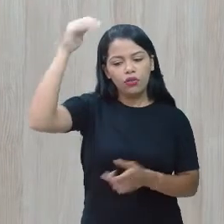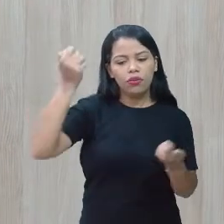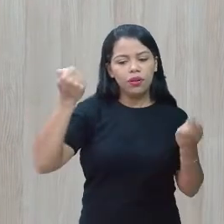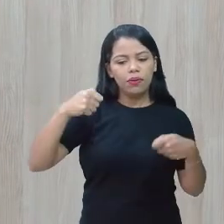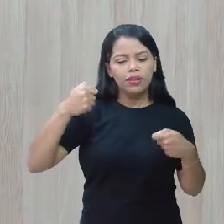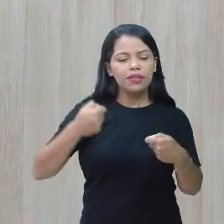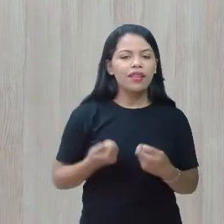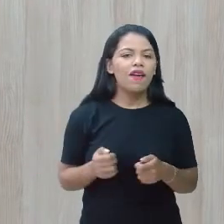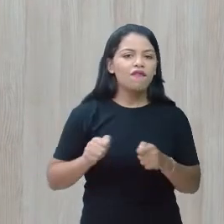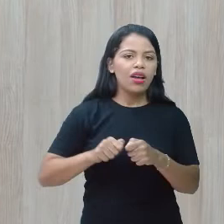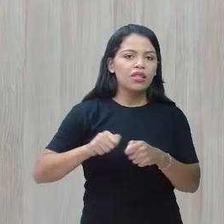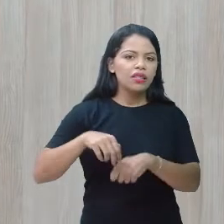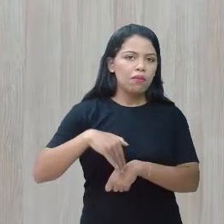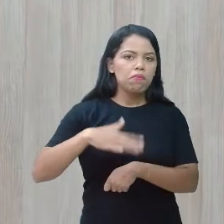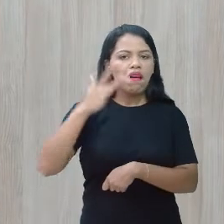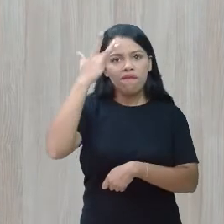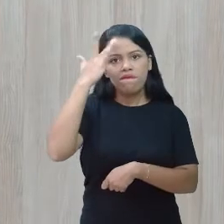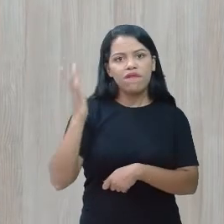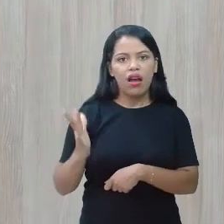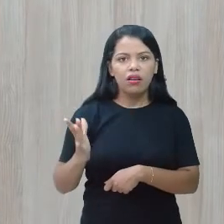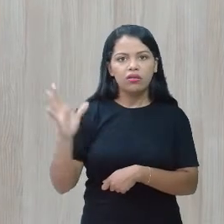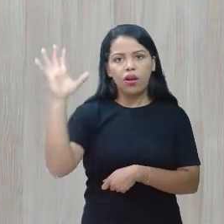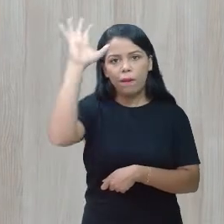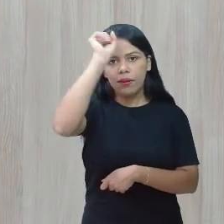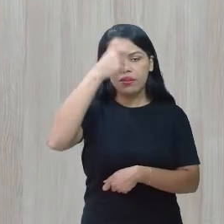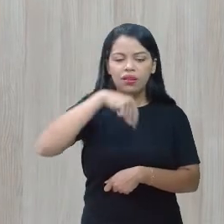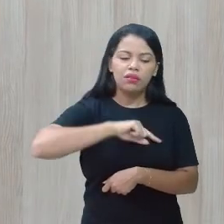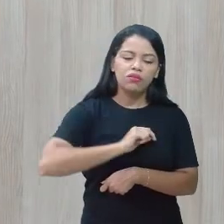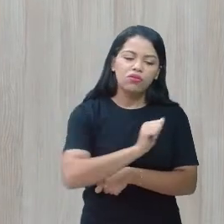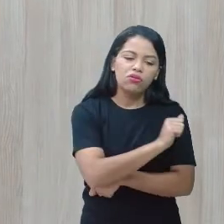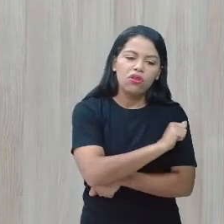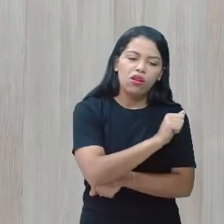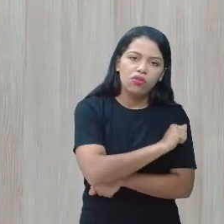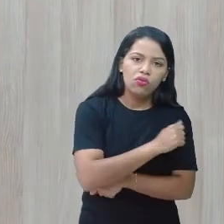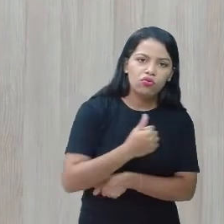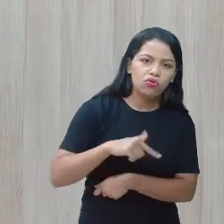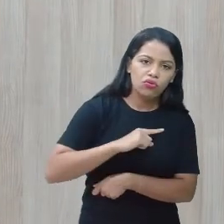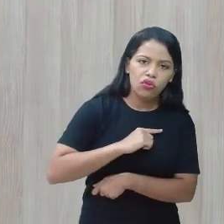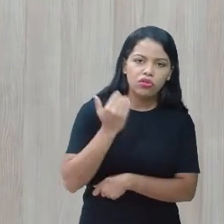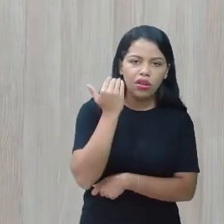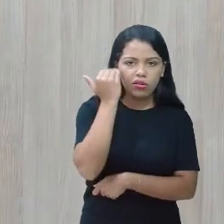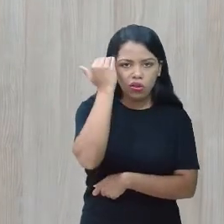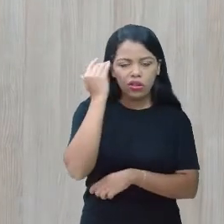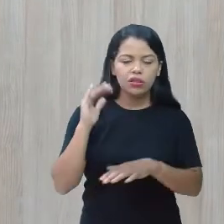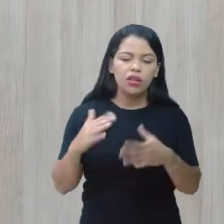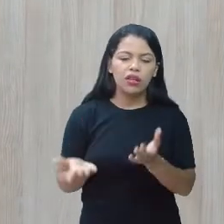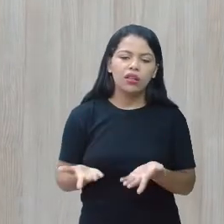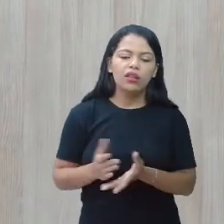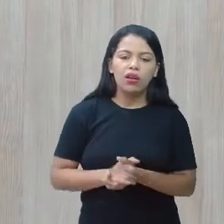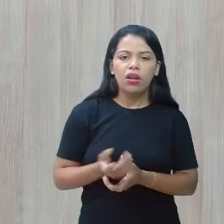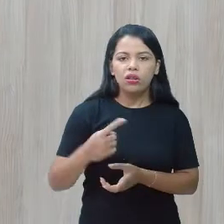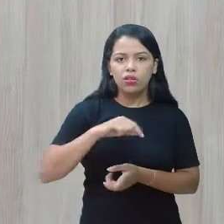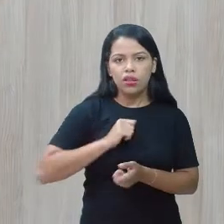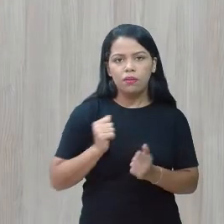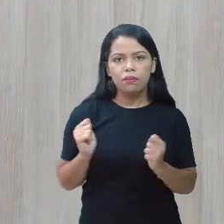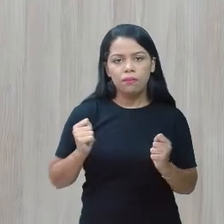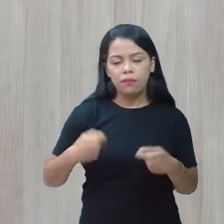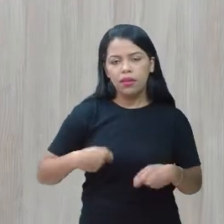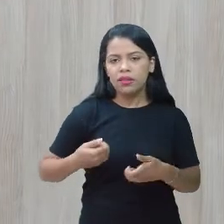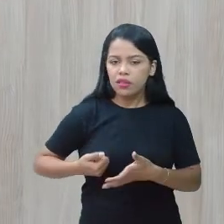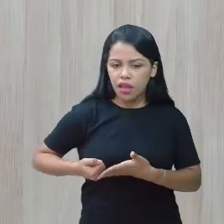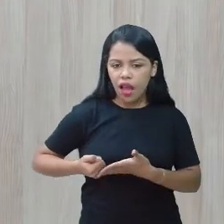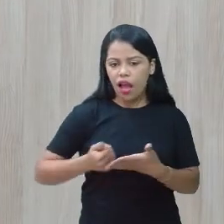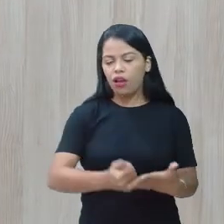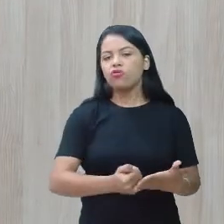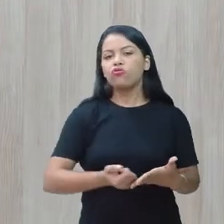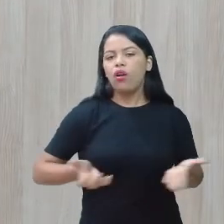é, dos nossos adolescentes, das nossas crianças. Nós precisamos ainda conduzir eles nesse caminho de